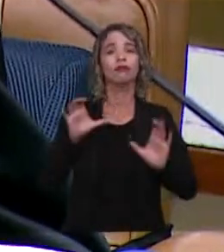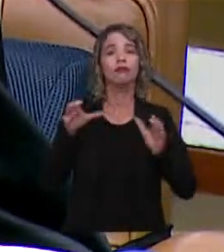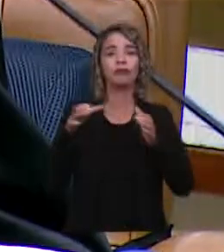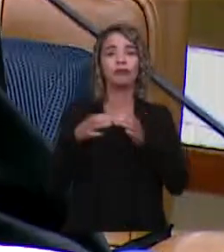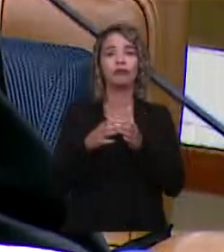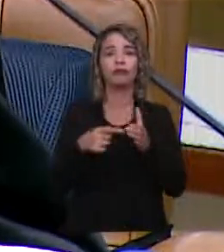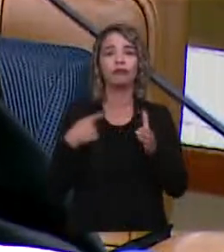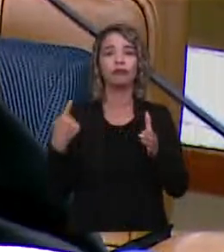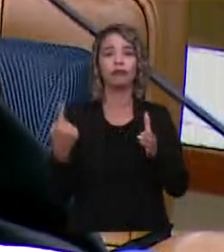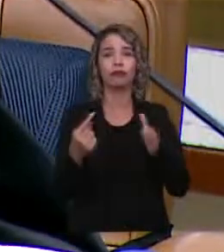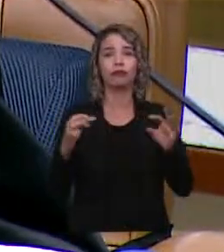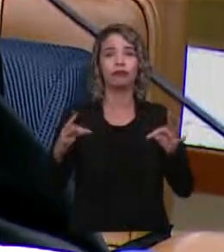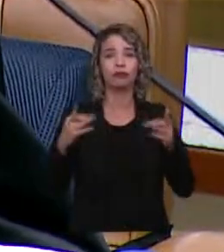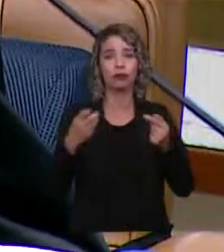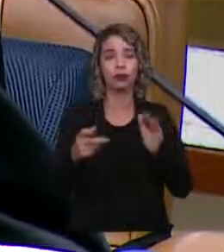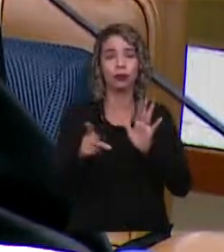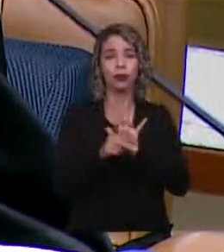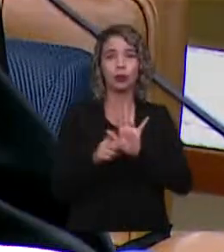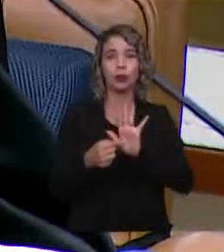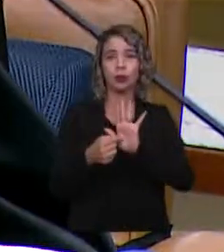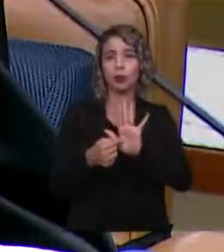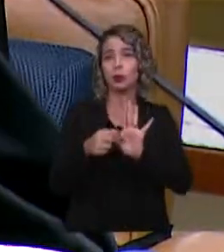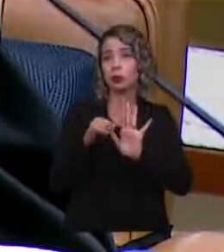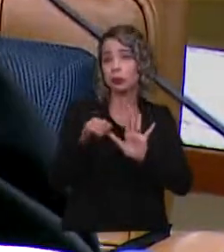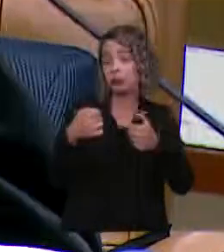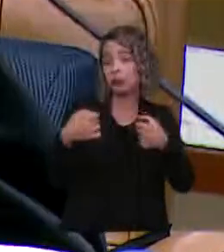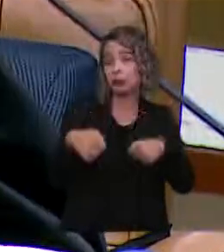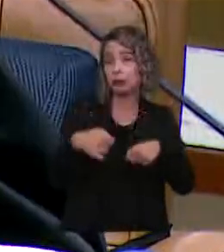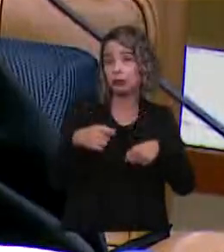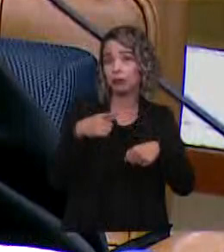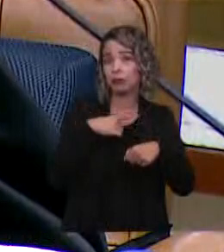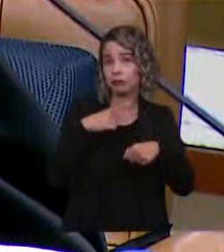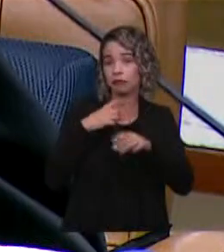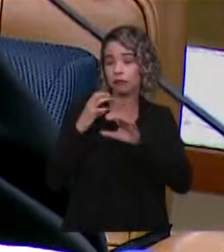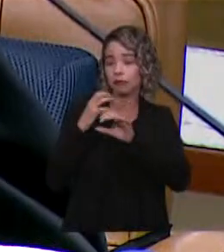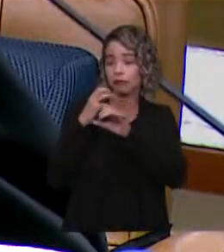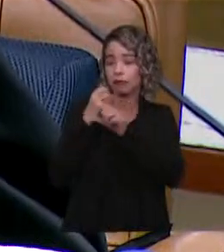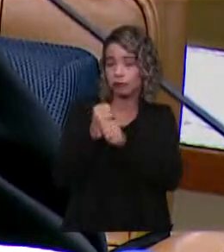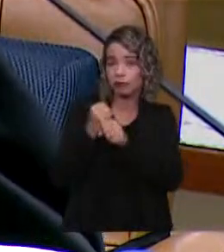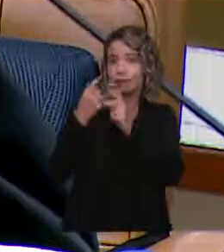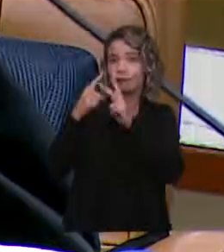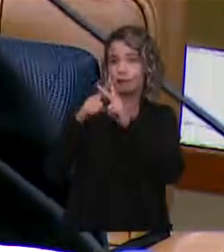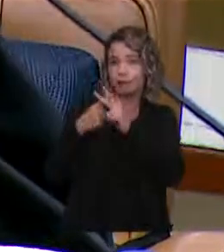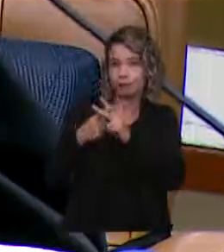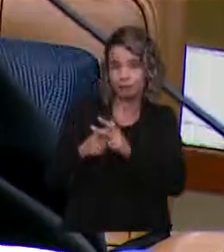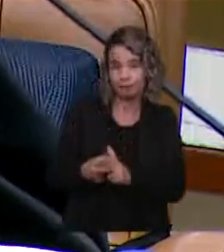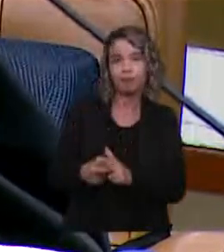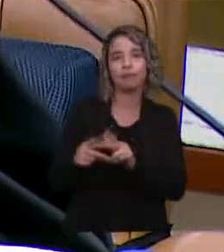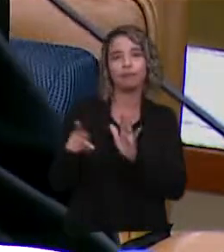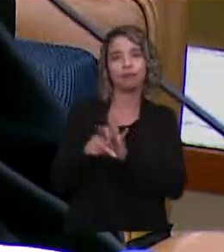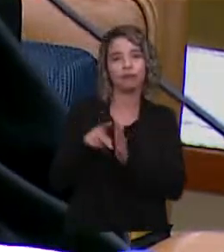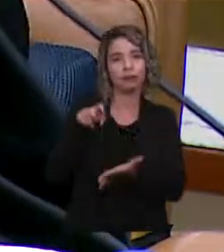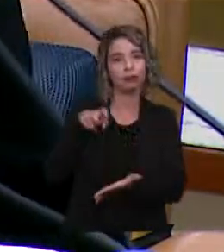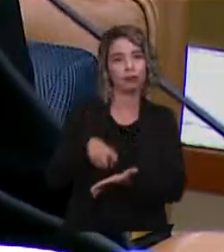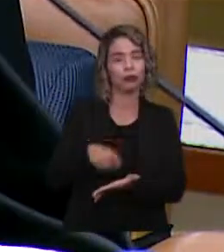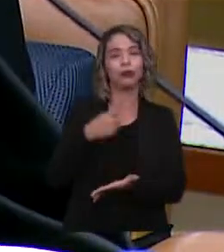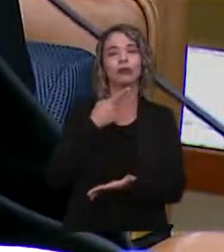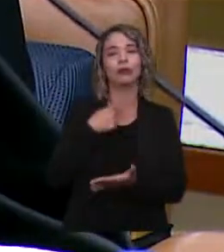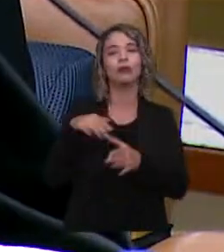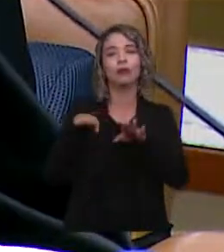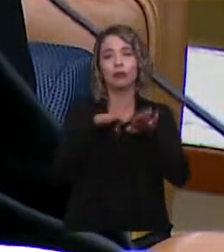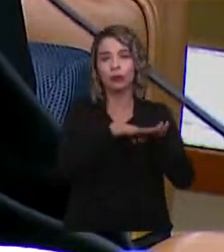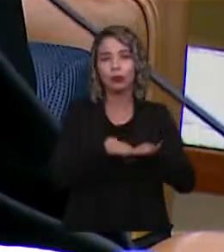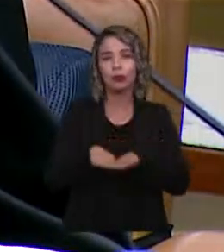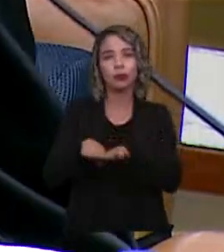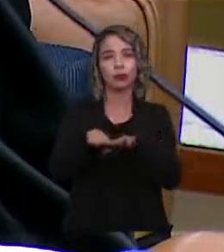colegiada para aí apresentar, se for a hipótese, um recálculo da pena à luz da vontade majoritária